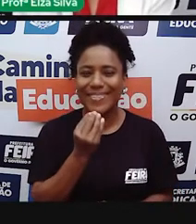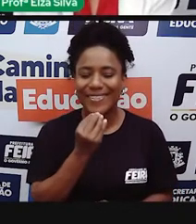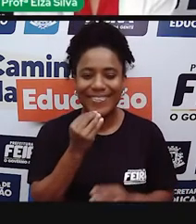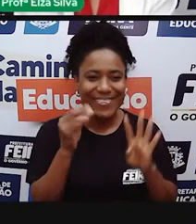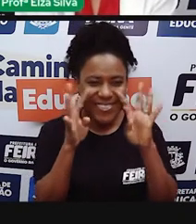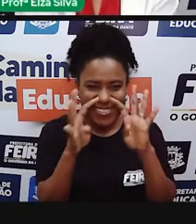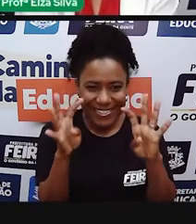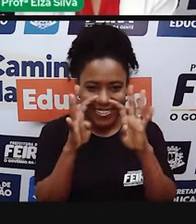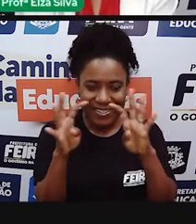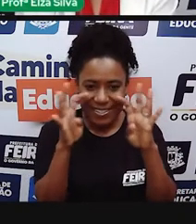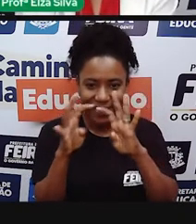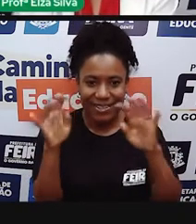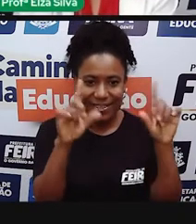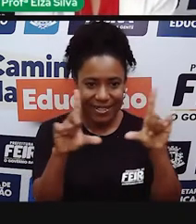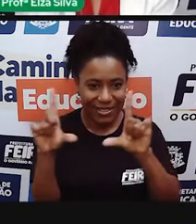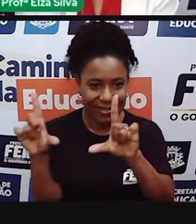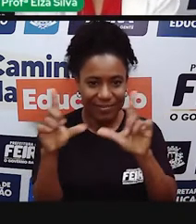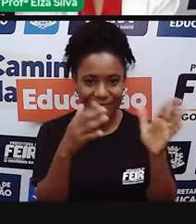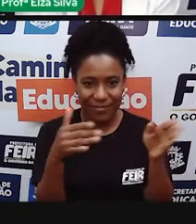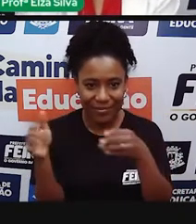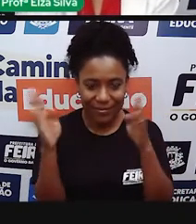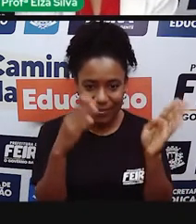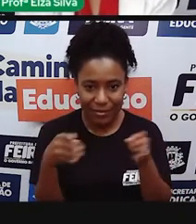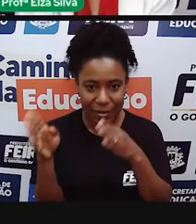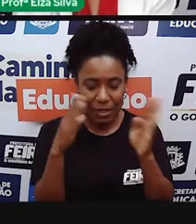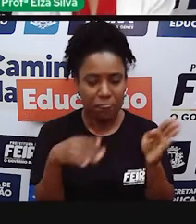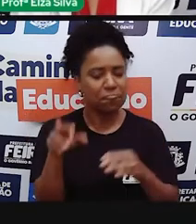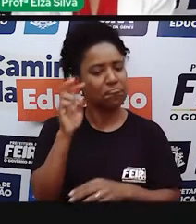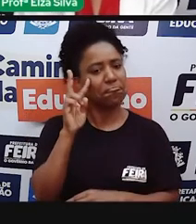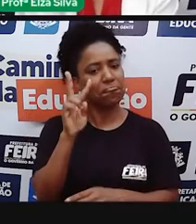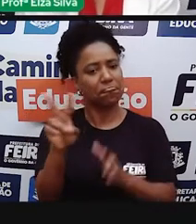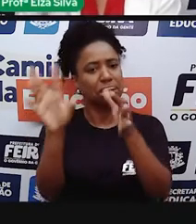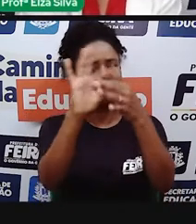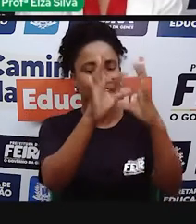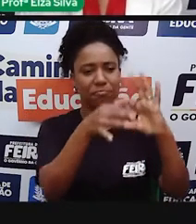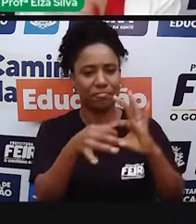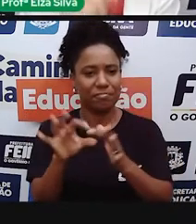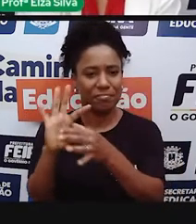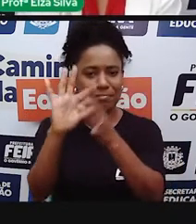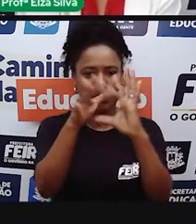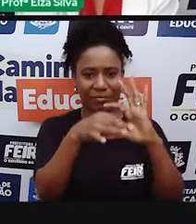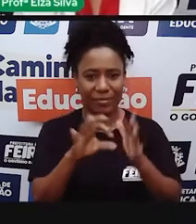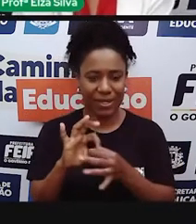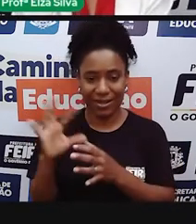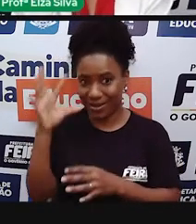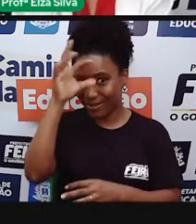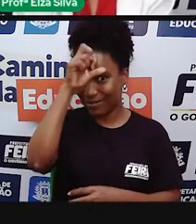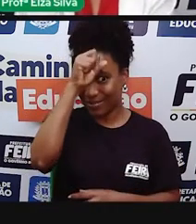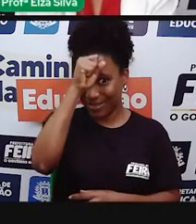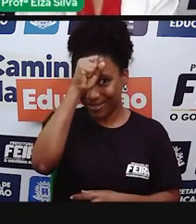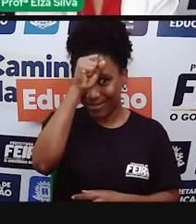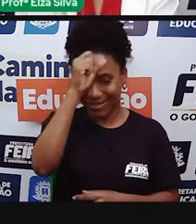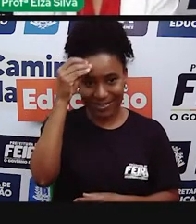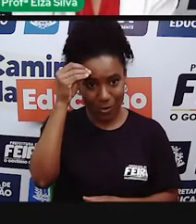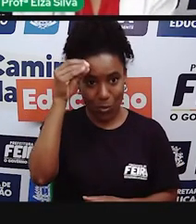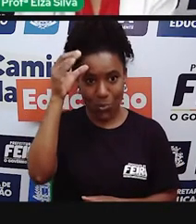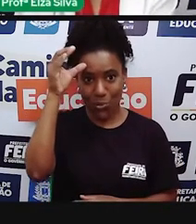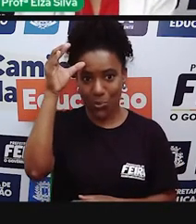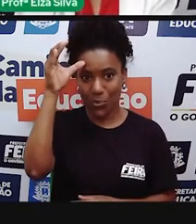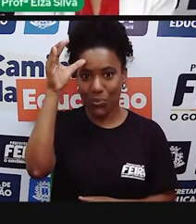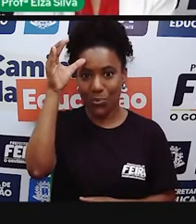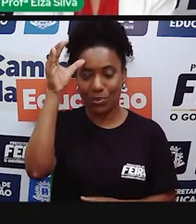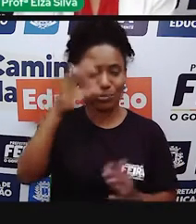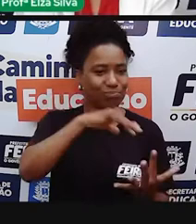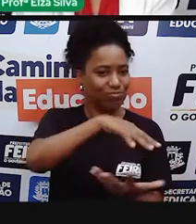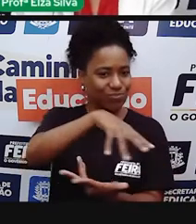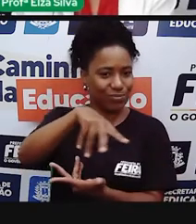assistir, até mesmo porque, através dos Jogos Olímpicos, vocês poderão ampliar os seus conhecimentos sobre o